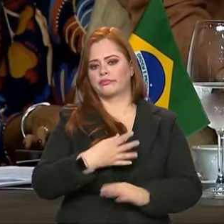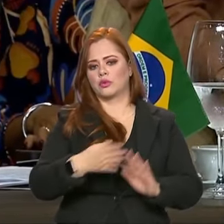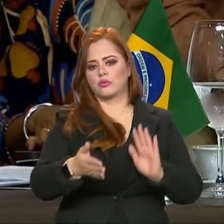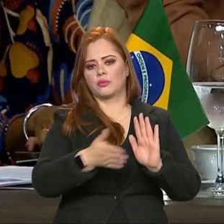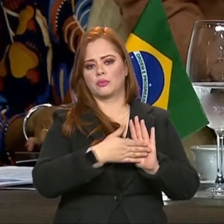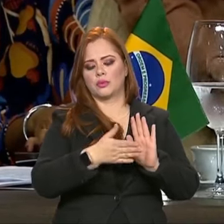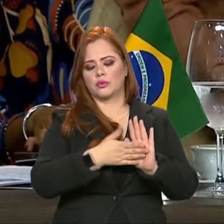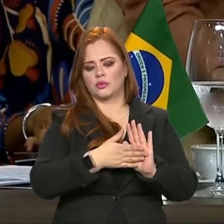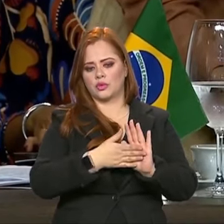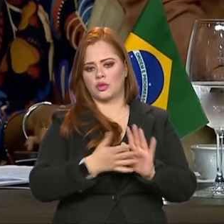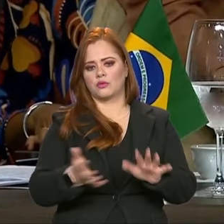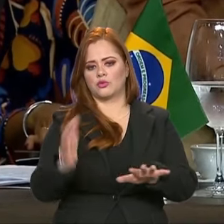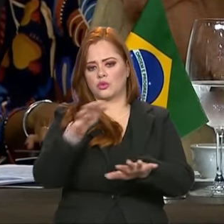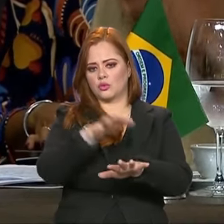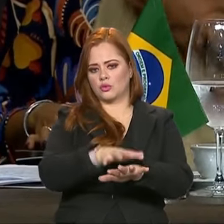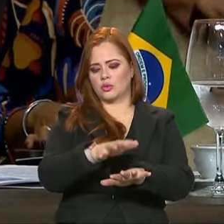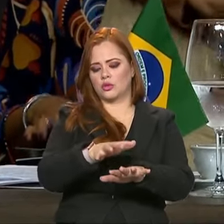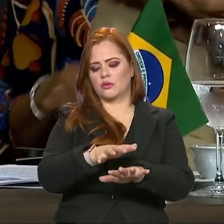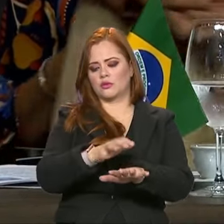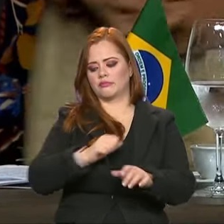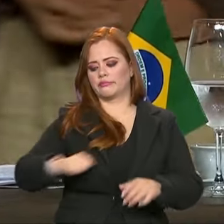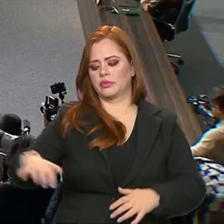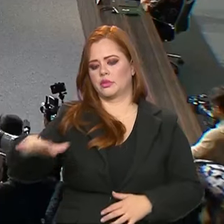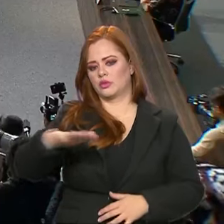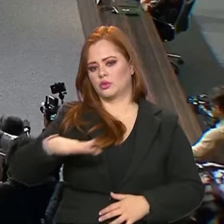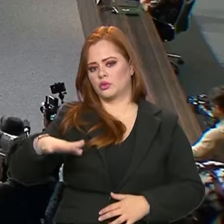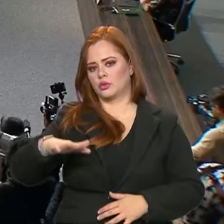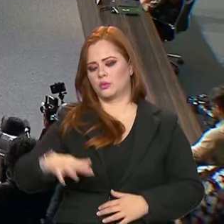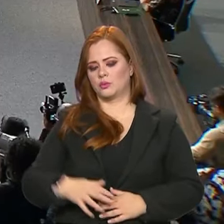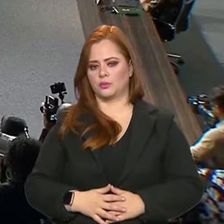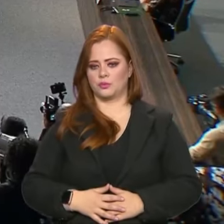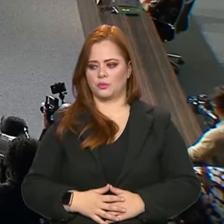projeto inclusivo para a região.